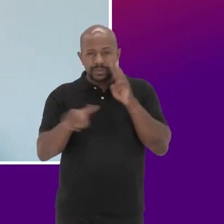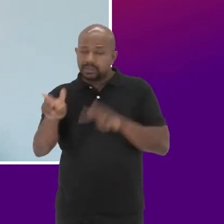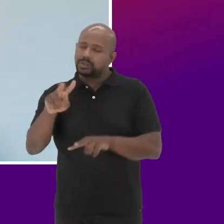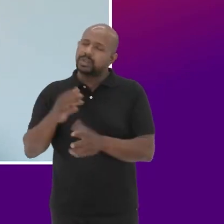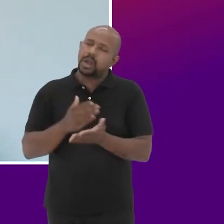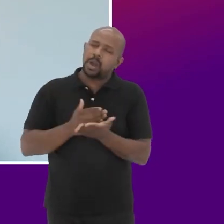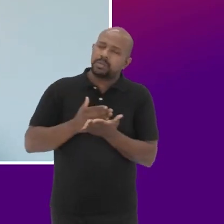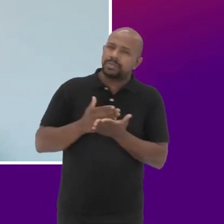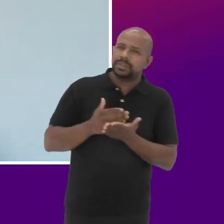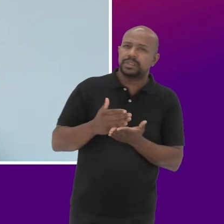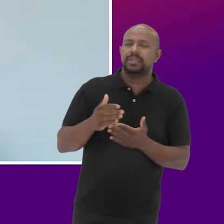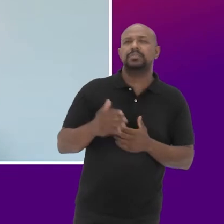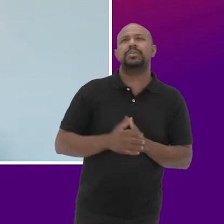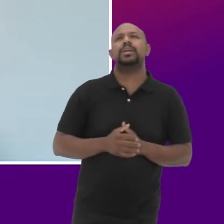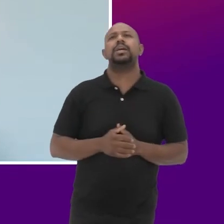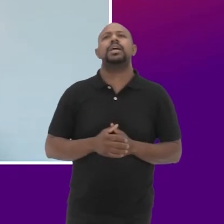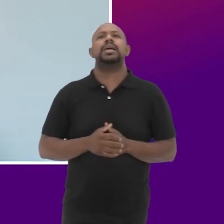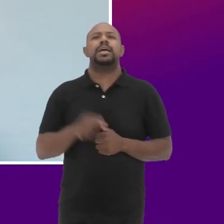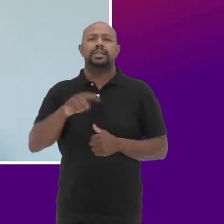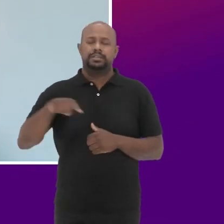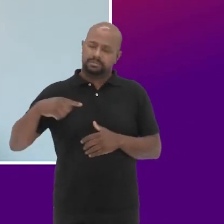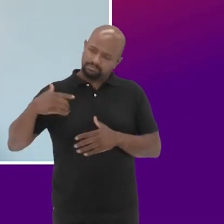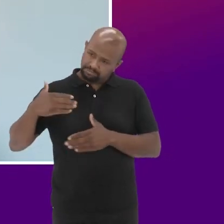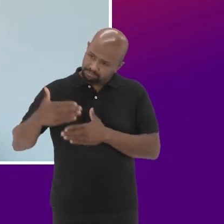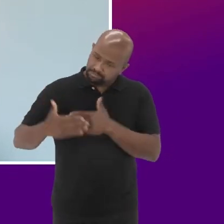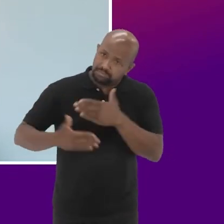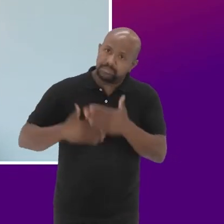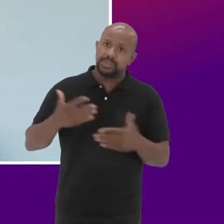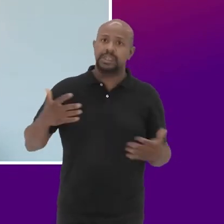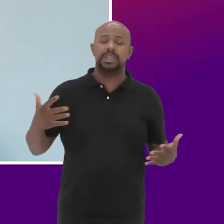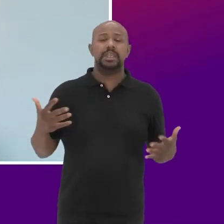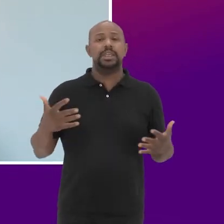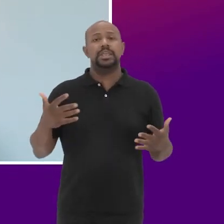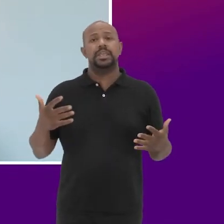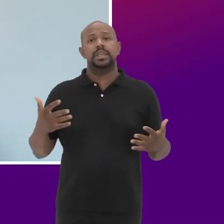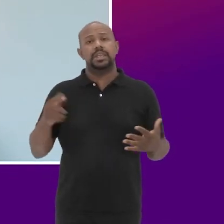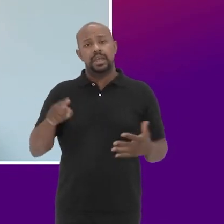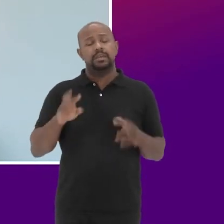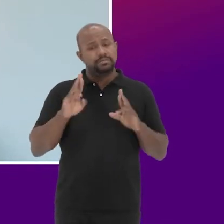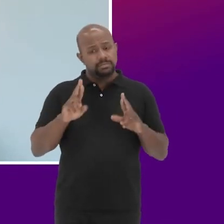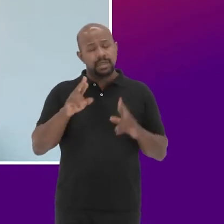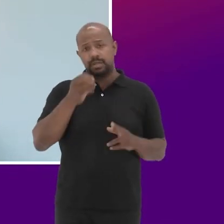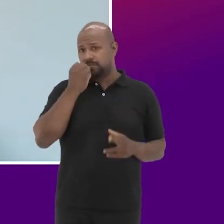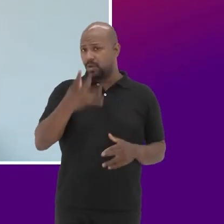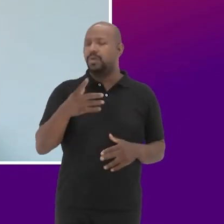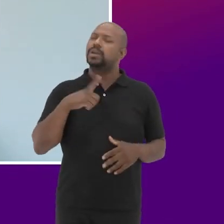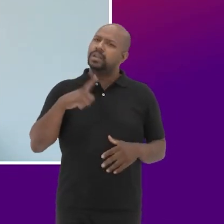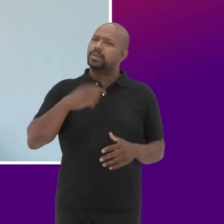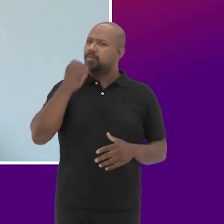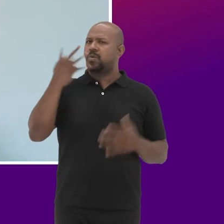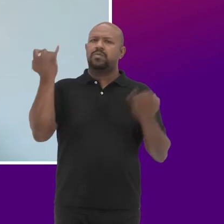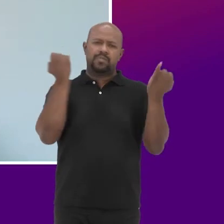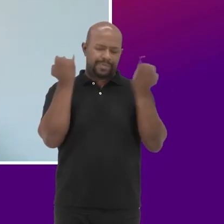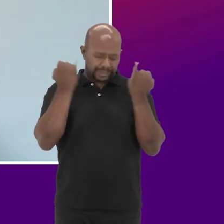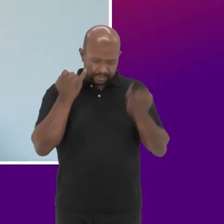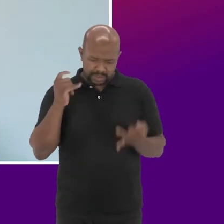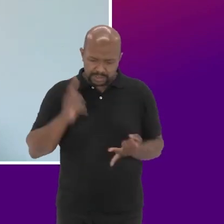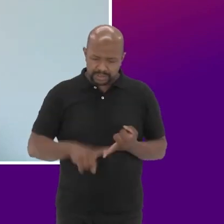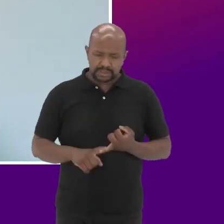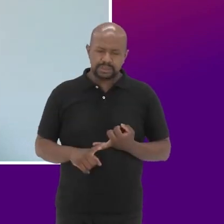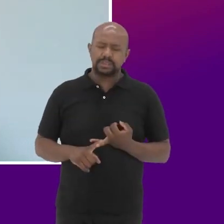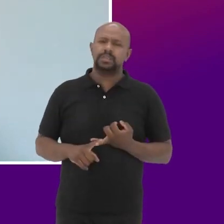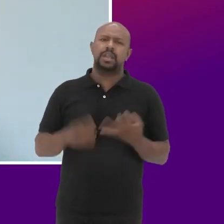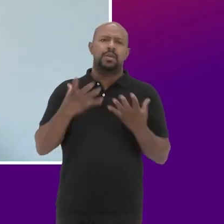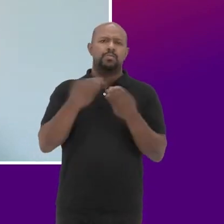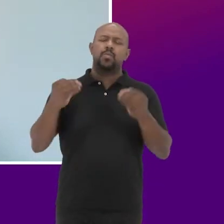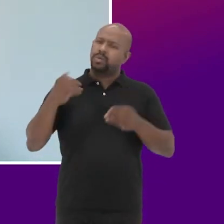está começando aqui essa jornada, né, e a parte muito boa é que tem boas informações